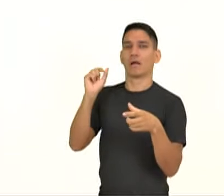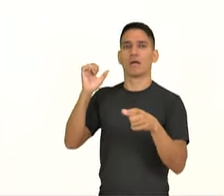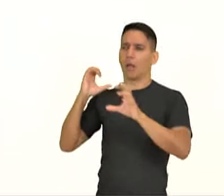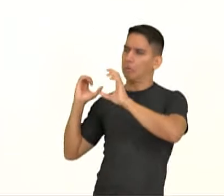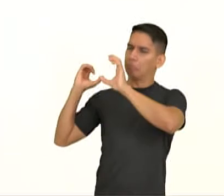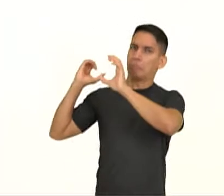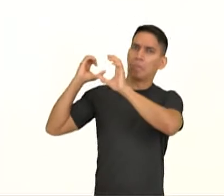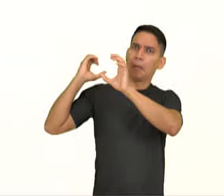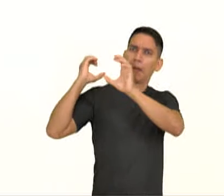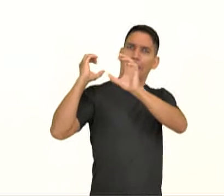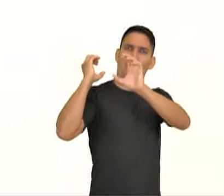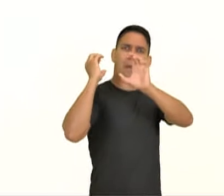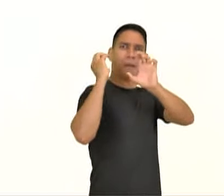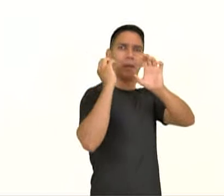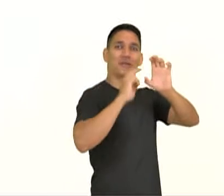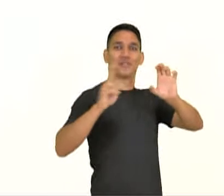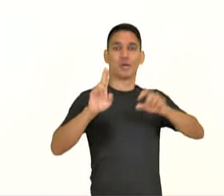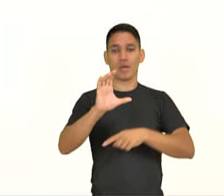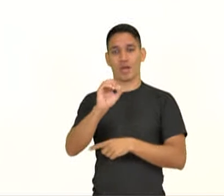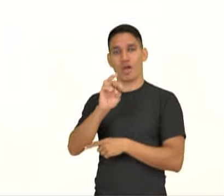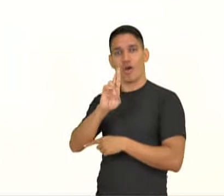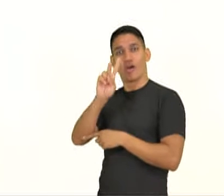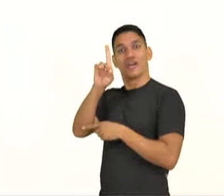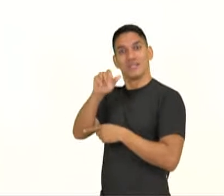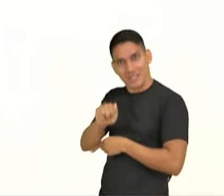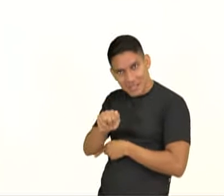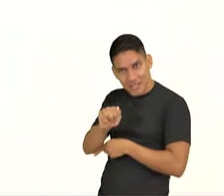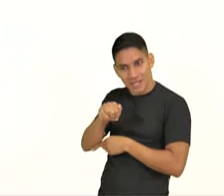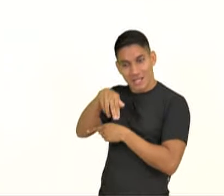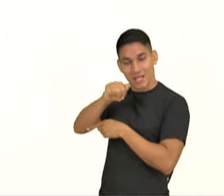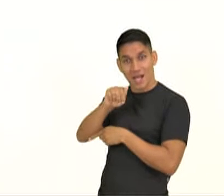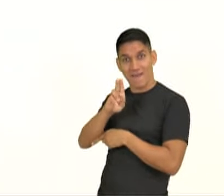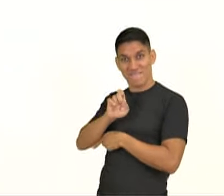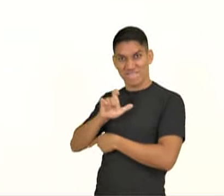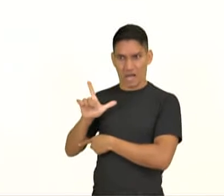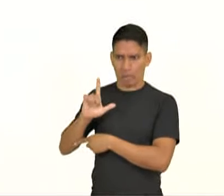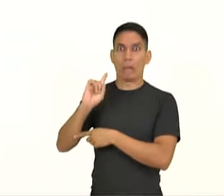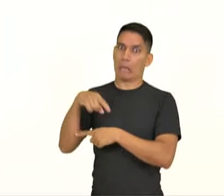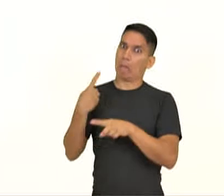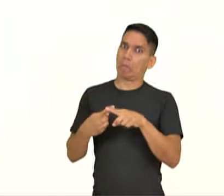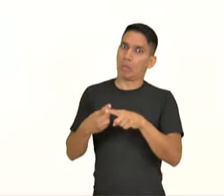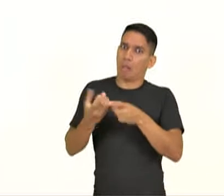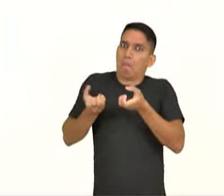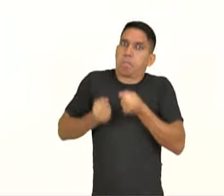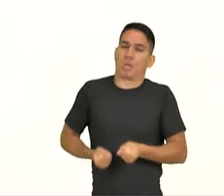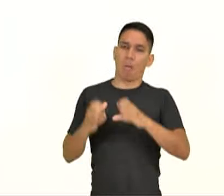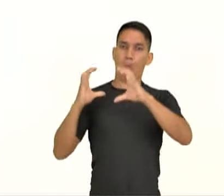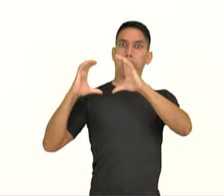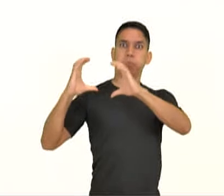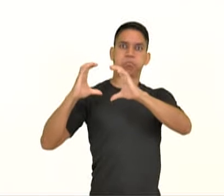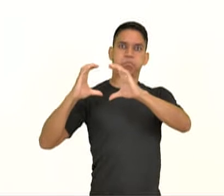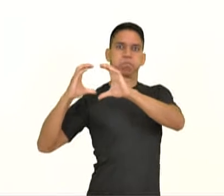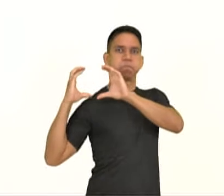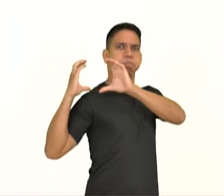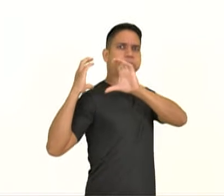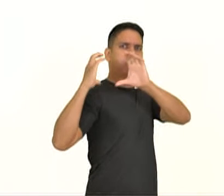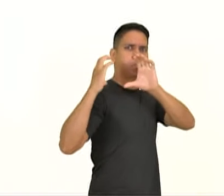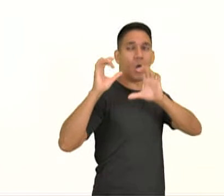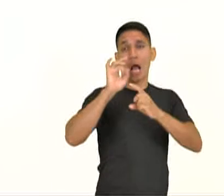essa corda, a gente chama essa corda de corda naval, né? Que ela é bem grossa, e cada um fazendo a sua parte ali na imagem.